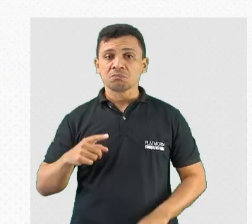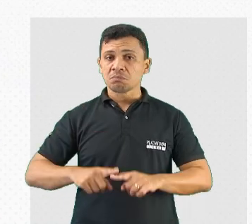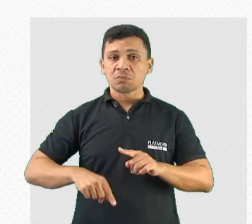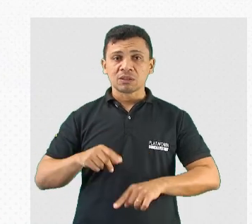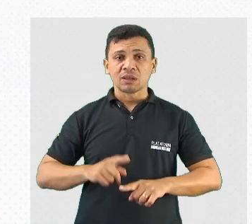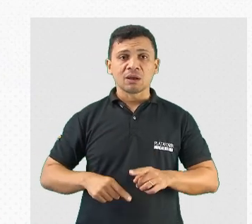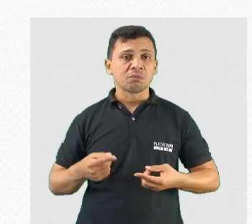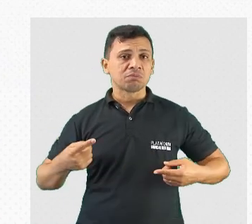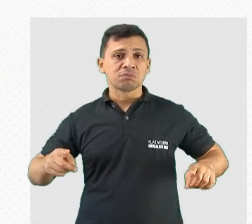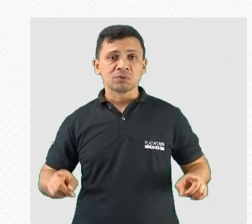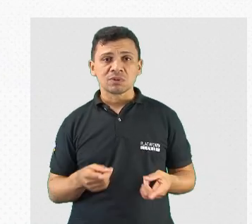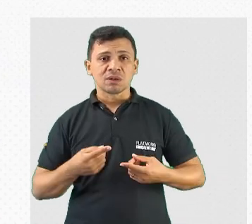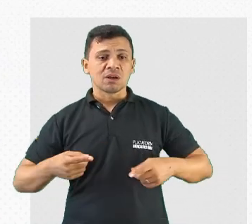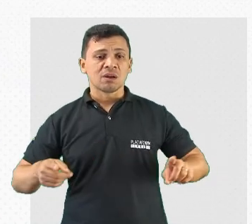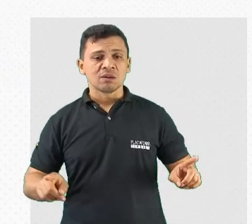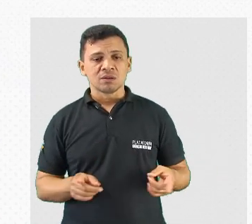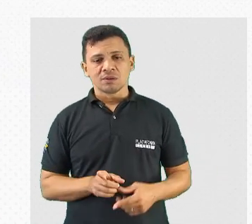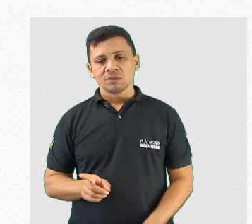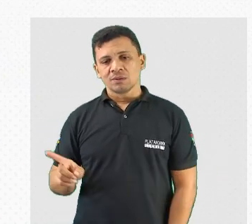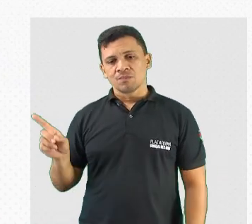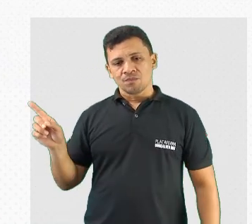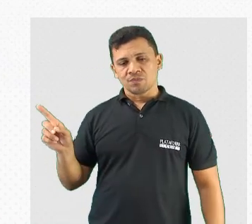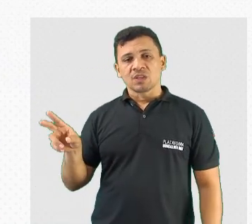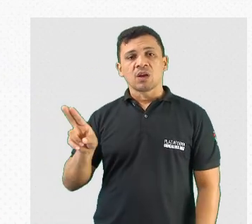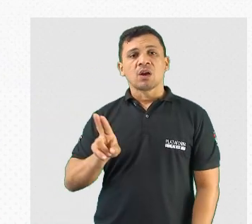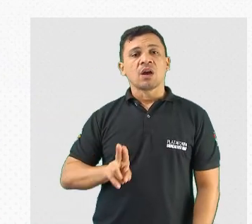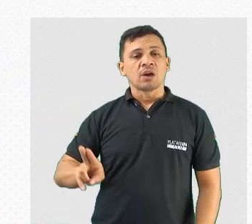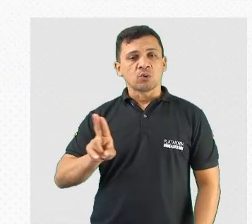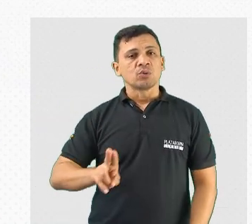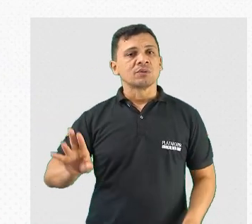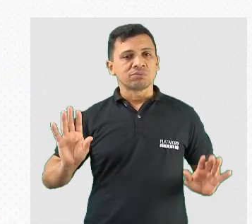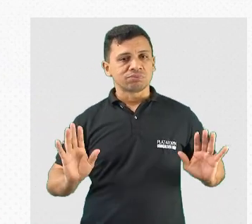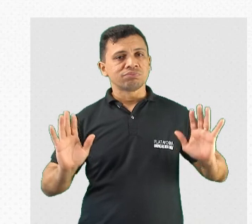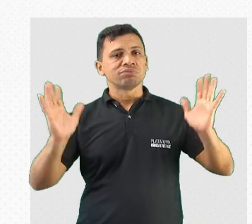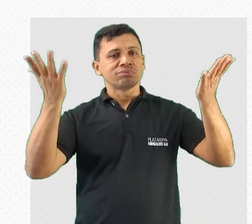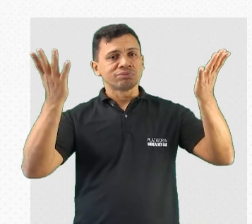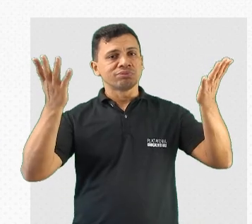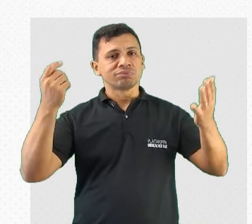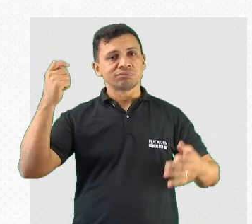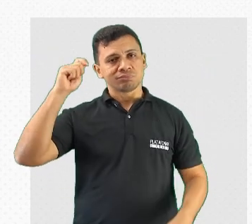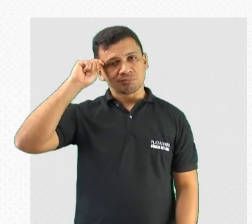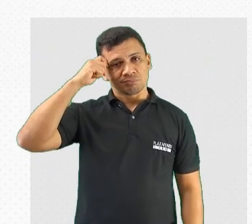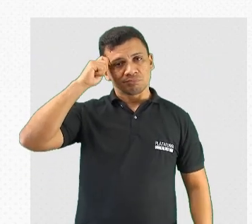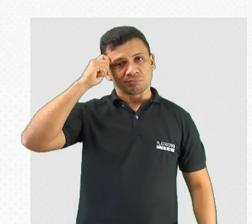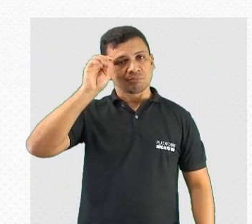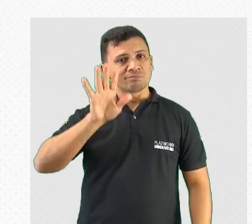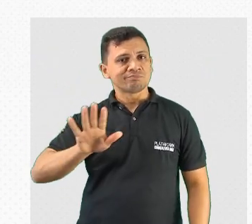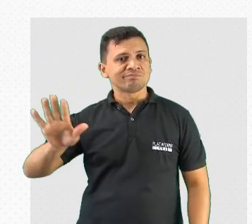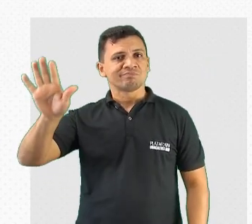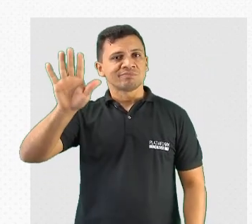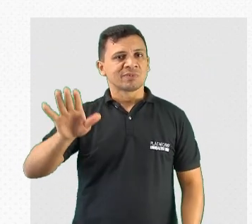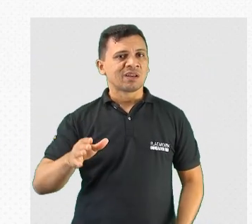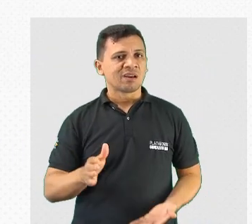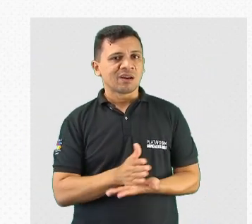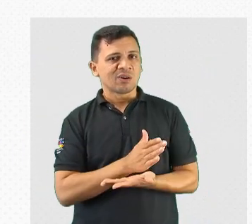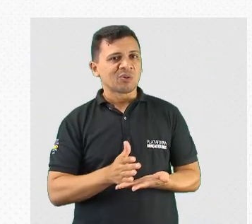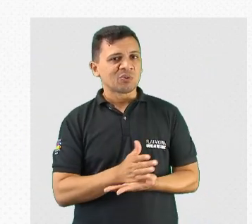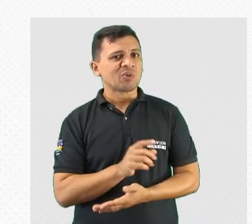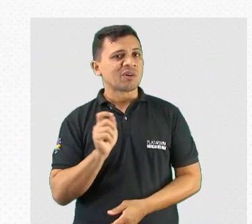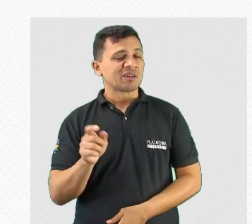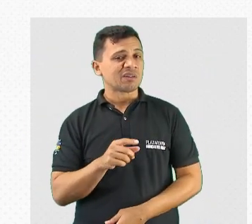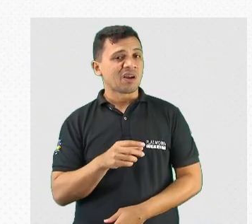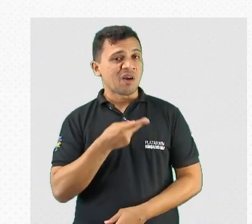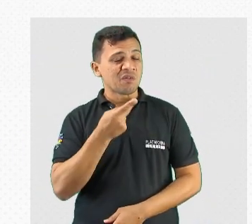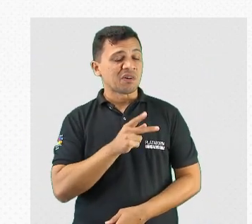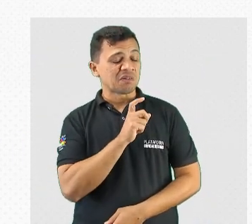algumas cerimônias, em várias cerimônias de religião de matriz africana, e aí alguém convencionou a dizer que é feitiçaria. Tudo que foge